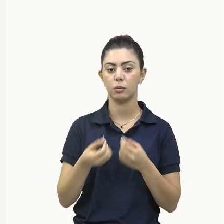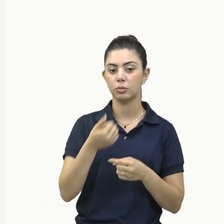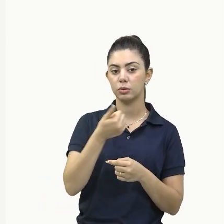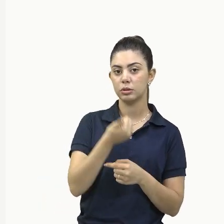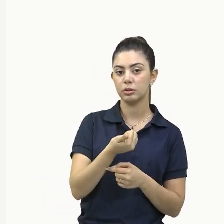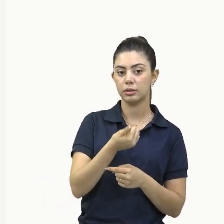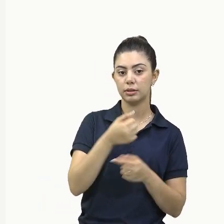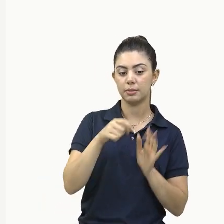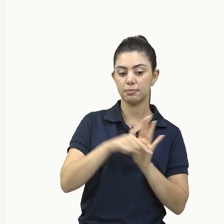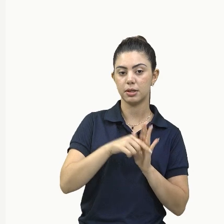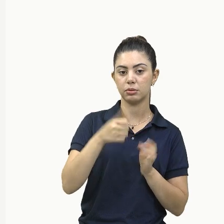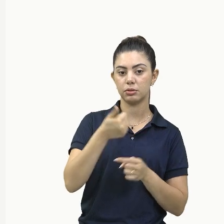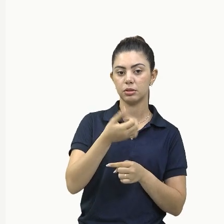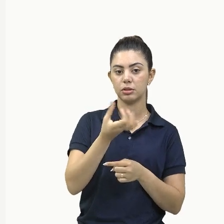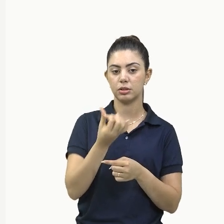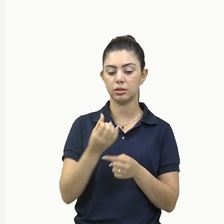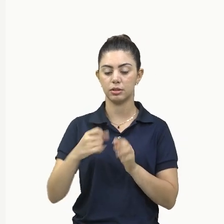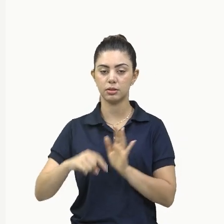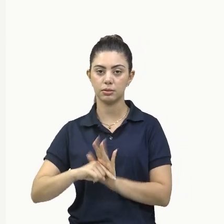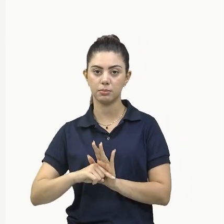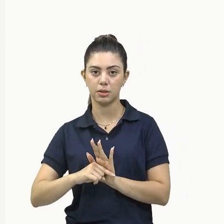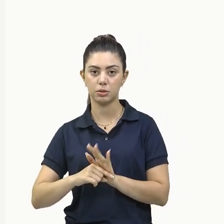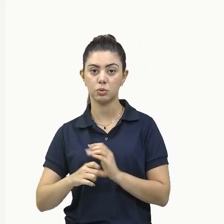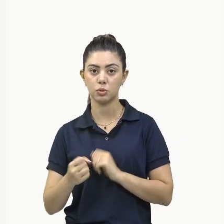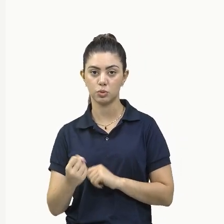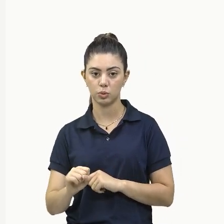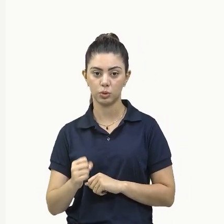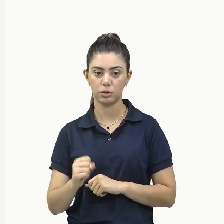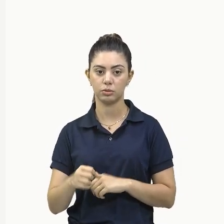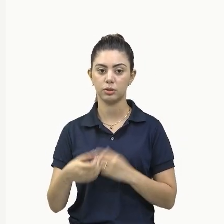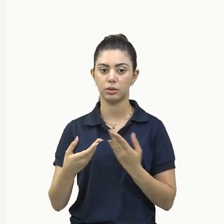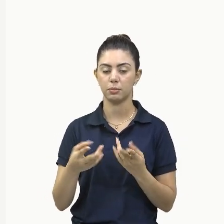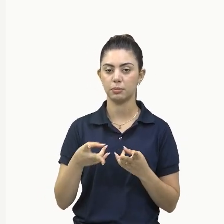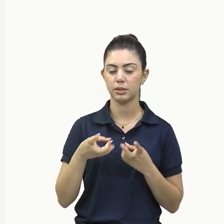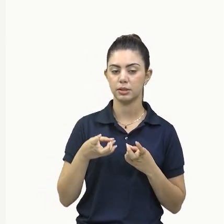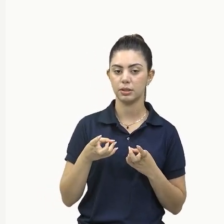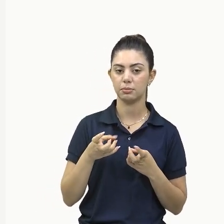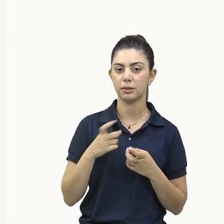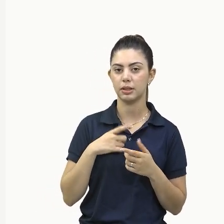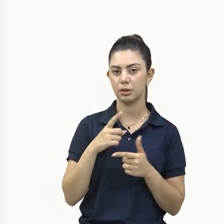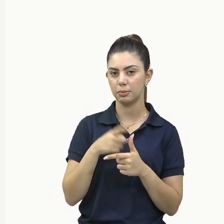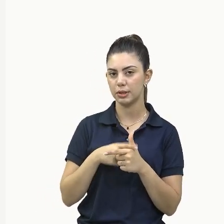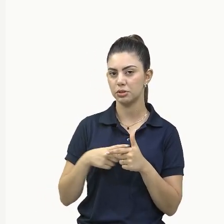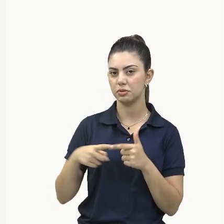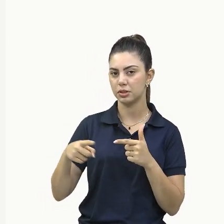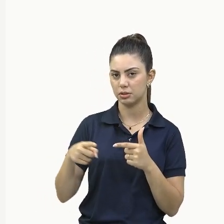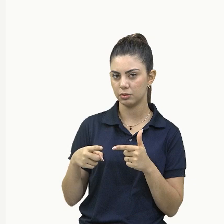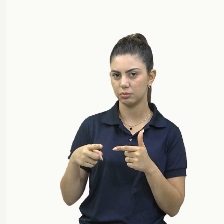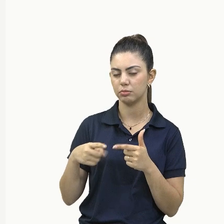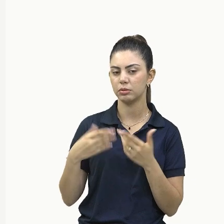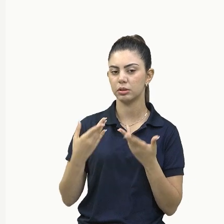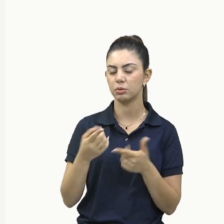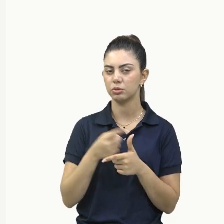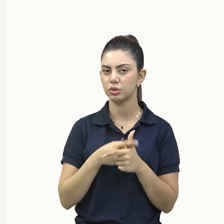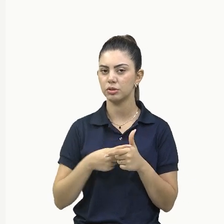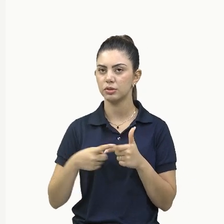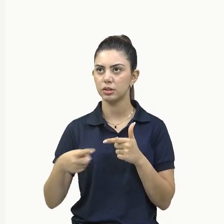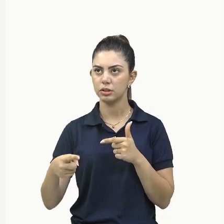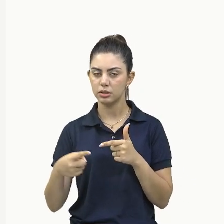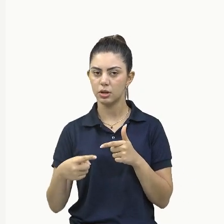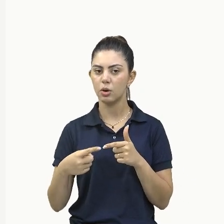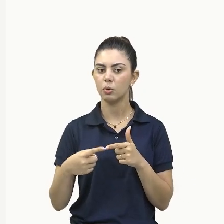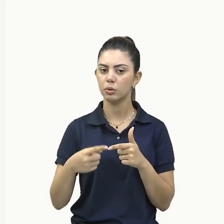denominador e o menos da fração. Como a fração indica uma divisão, e na divisão e multiplicação